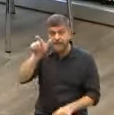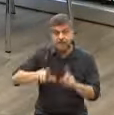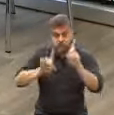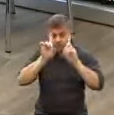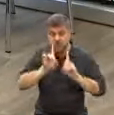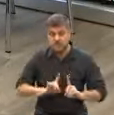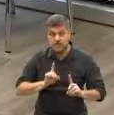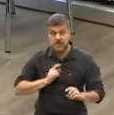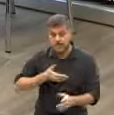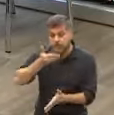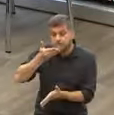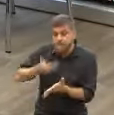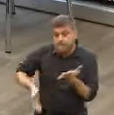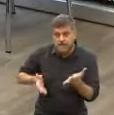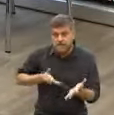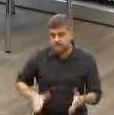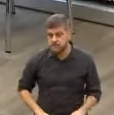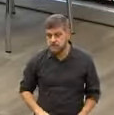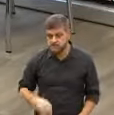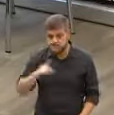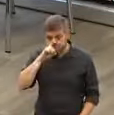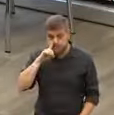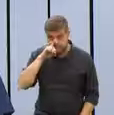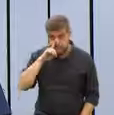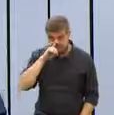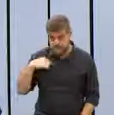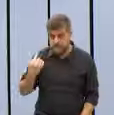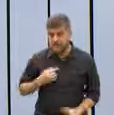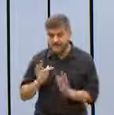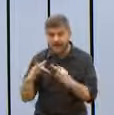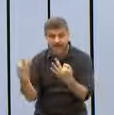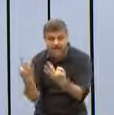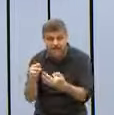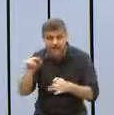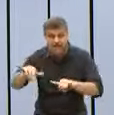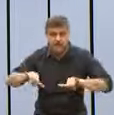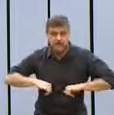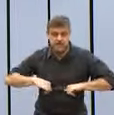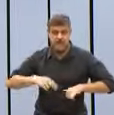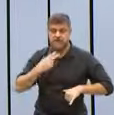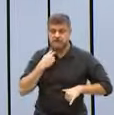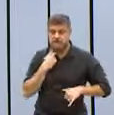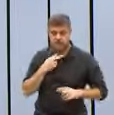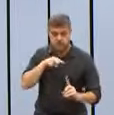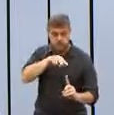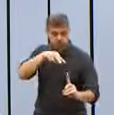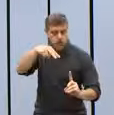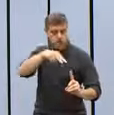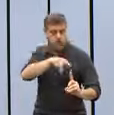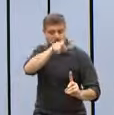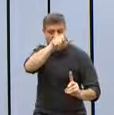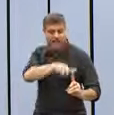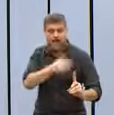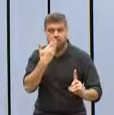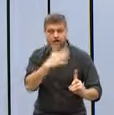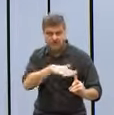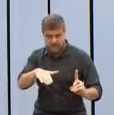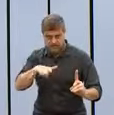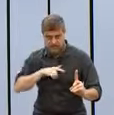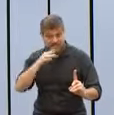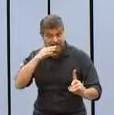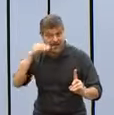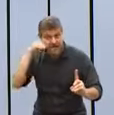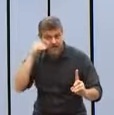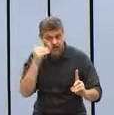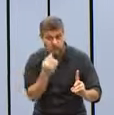ou na violação de direito de criança e adolescente. E, lateralmente, as suas famílias também, porque a gente não pode enxergar a criança como algo